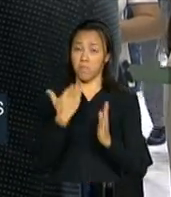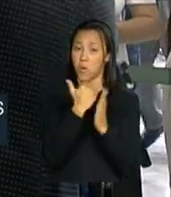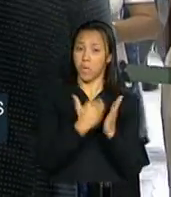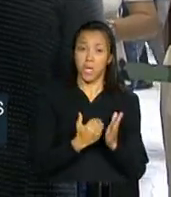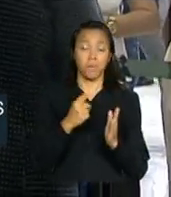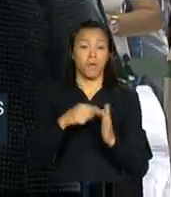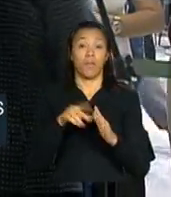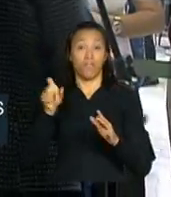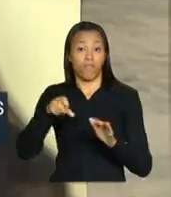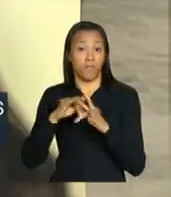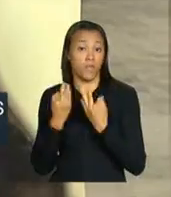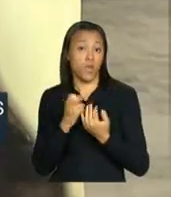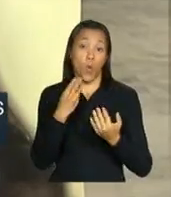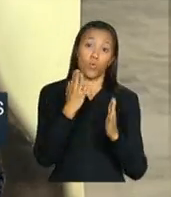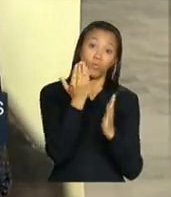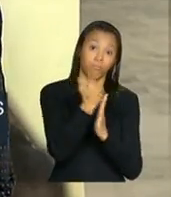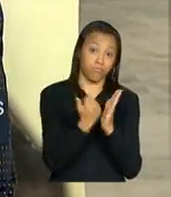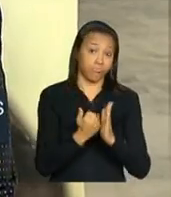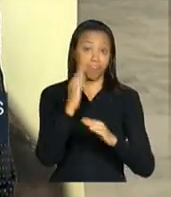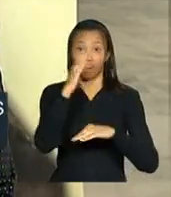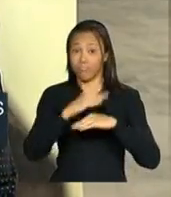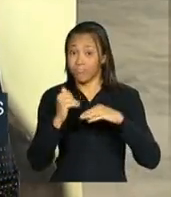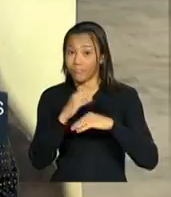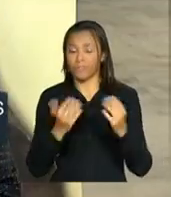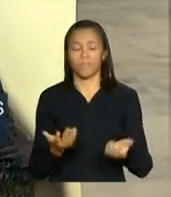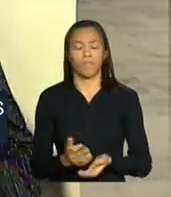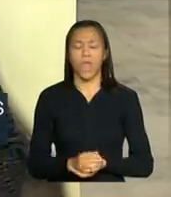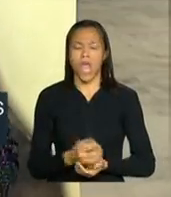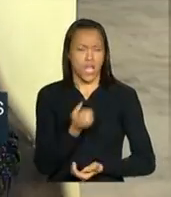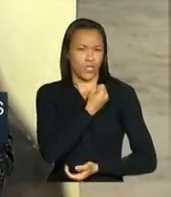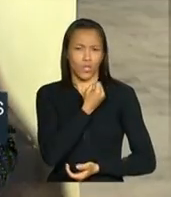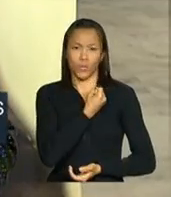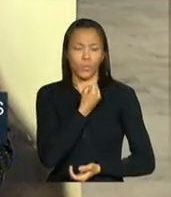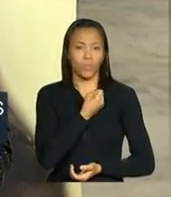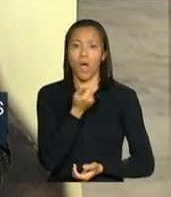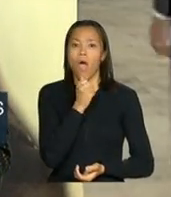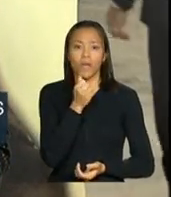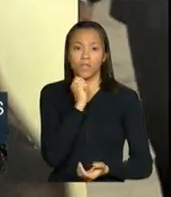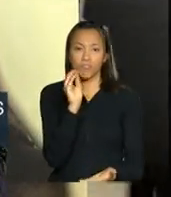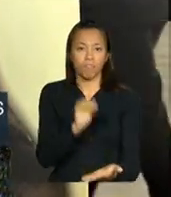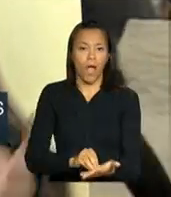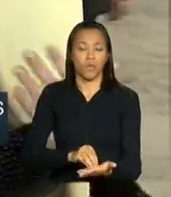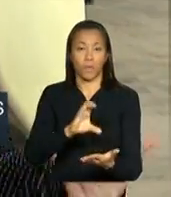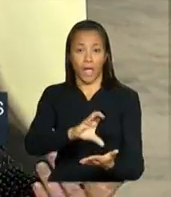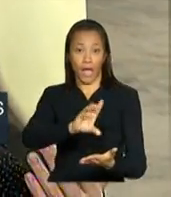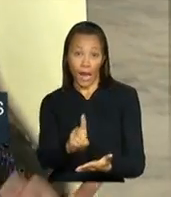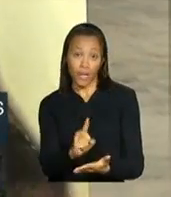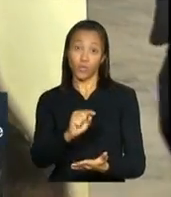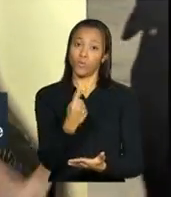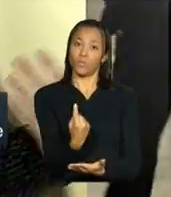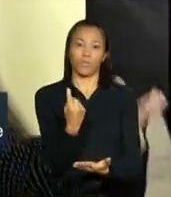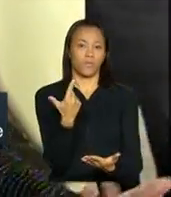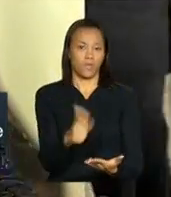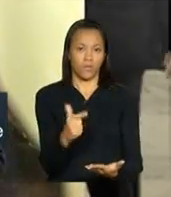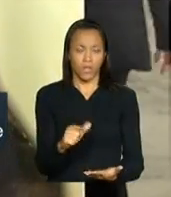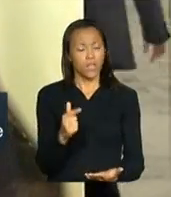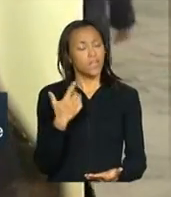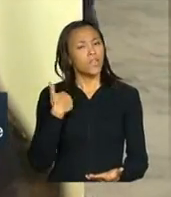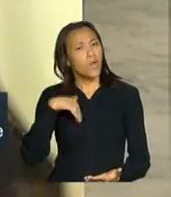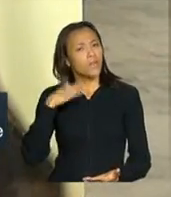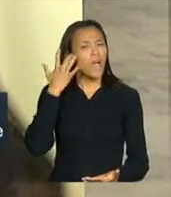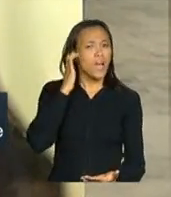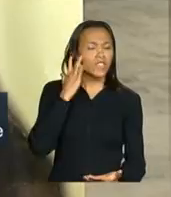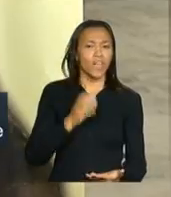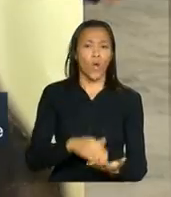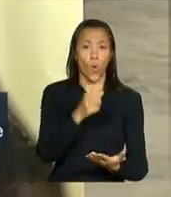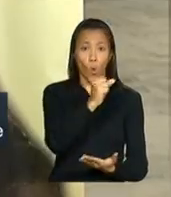Brasil carinhoso não esse número ele não é conhecido no cadastro único nós estimável ele era em torno de